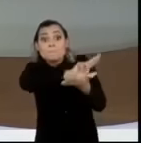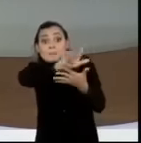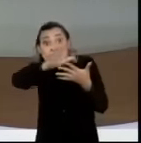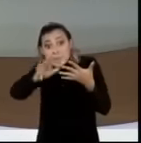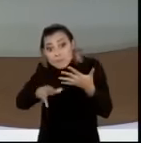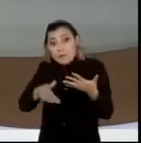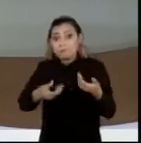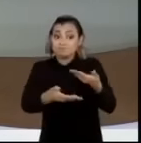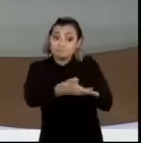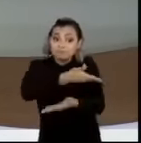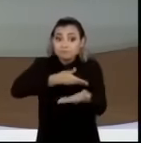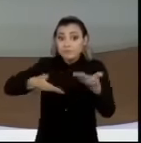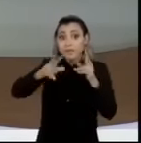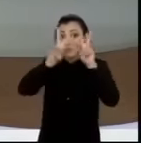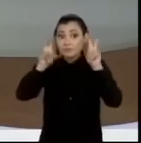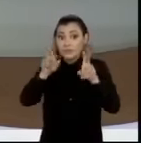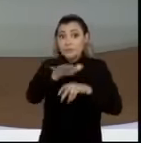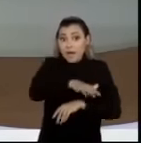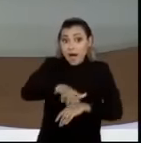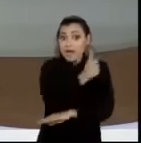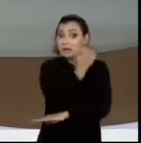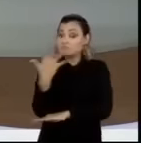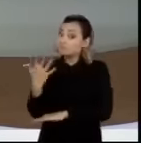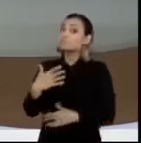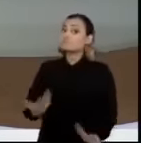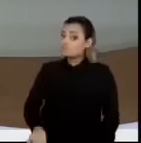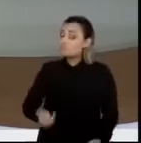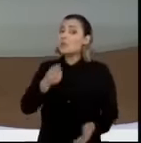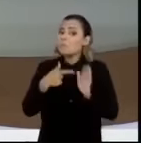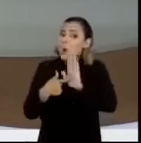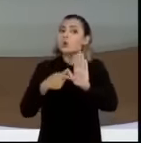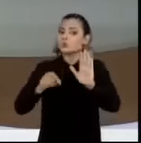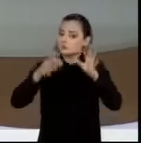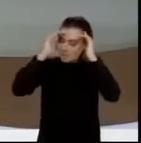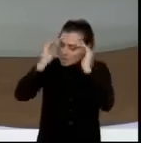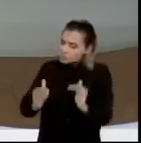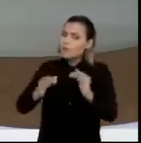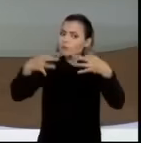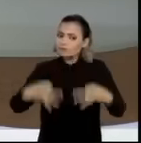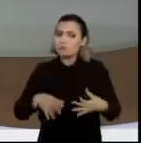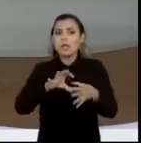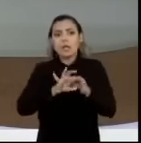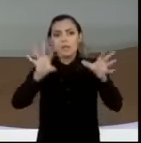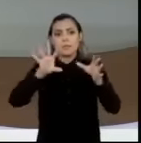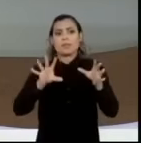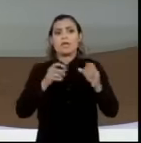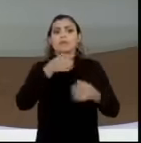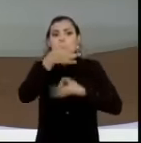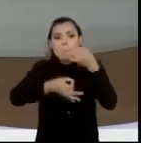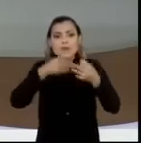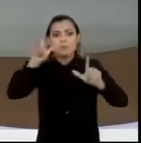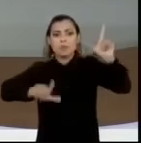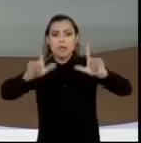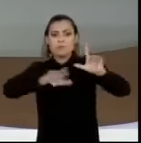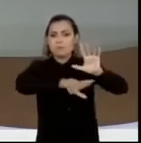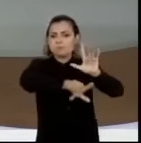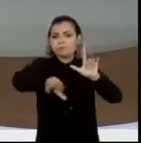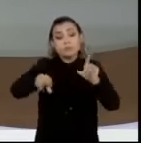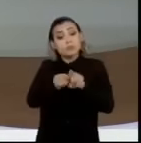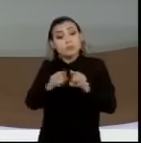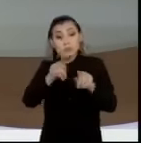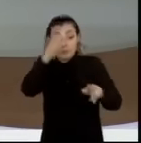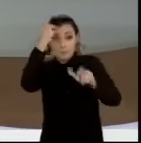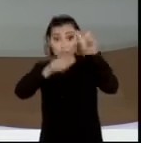que cobrem especialmente a área na qual o senhor atua, é uma demonstração de respeito não só à liberdade de imprensa, mas também ao público